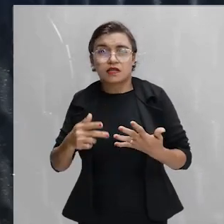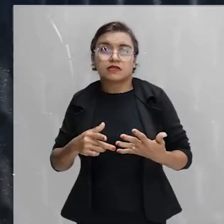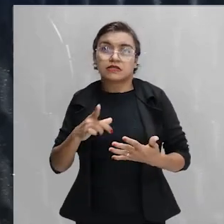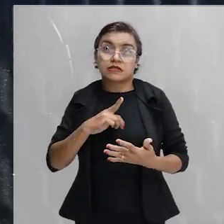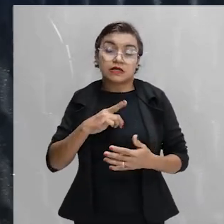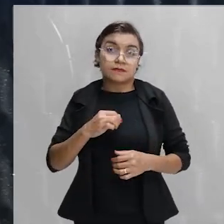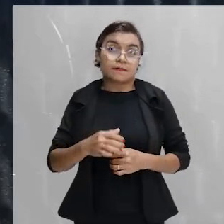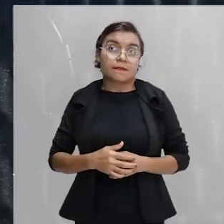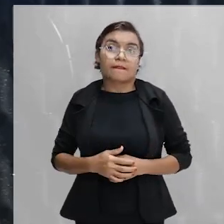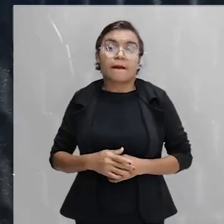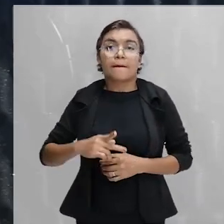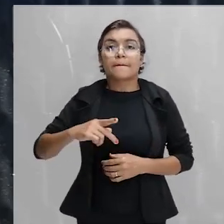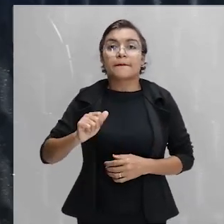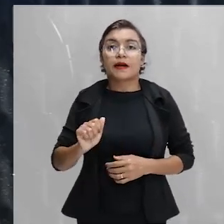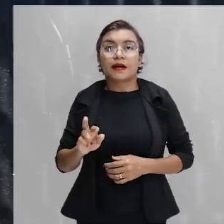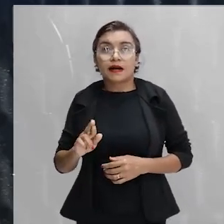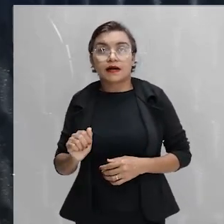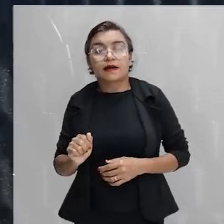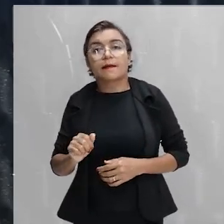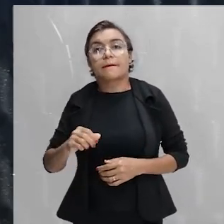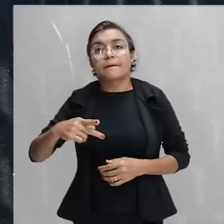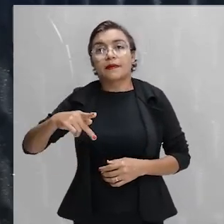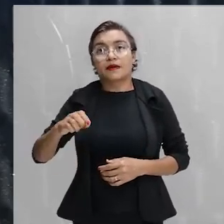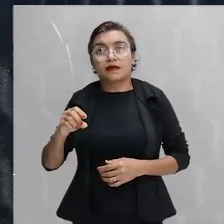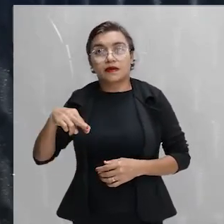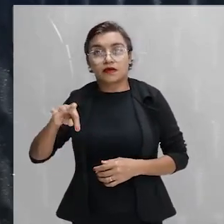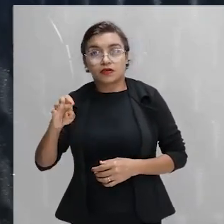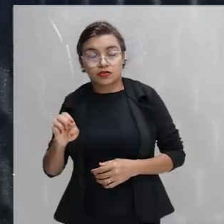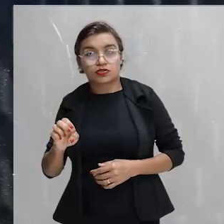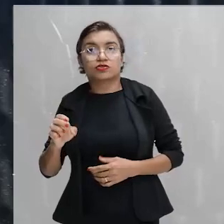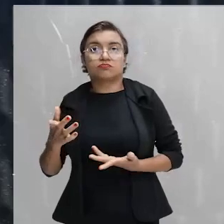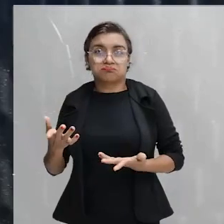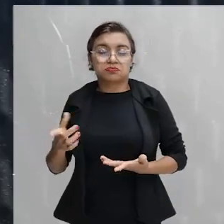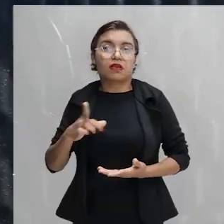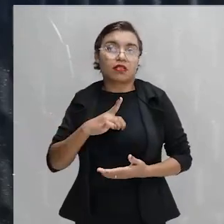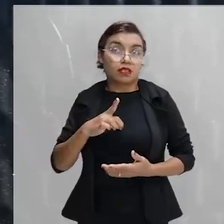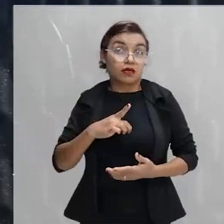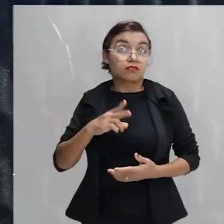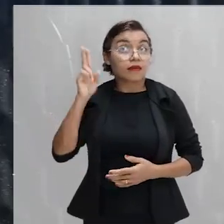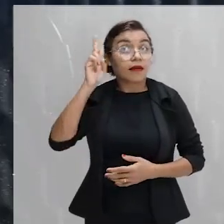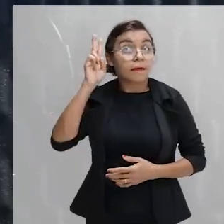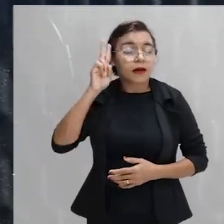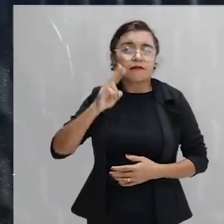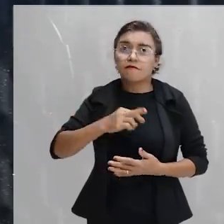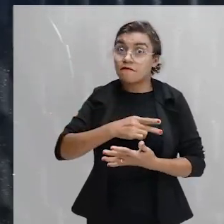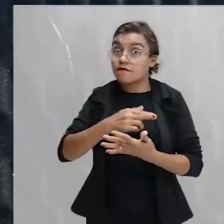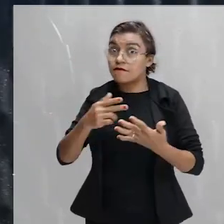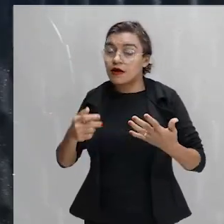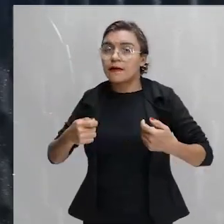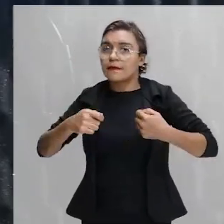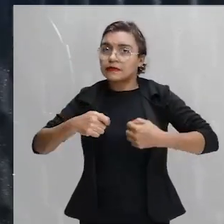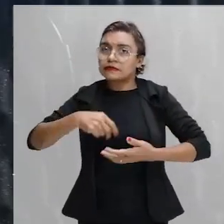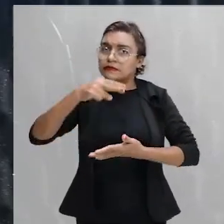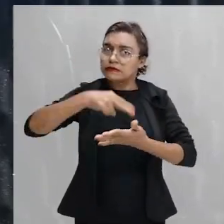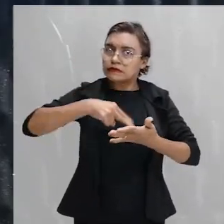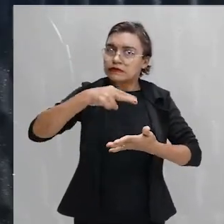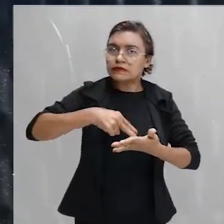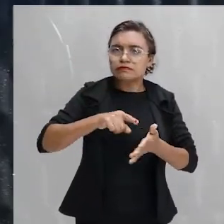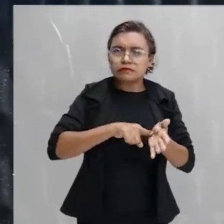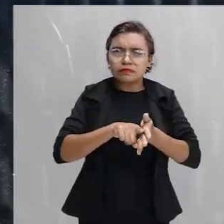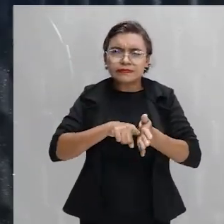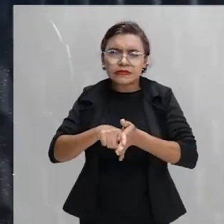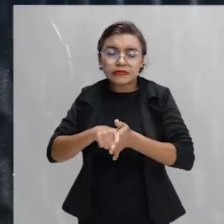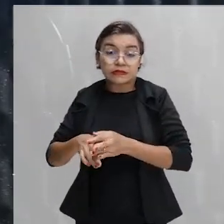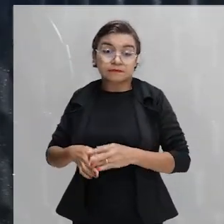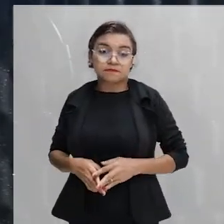Para, perante, por, sem, sob, sobre, traz. Lembraram? Pois é, preposição. A gente está